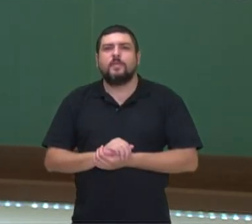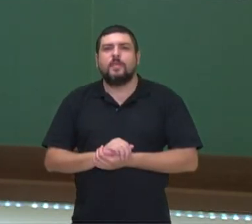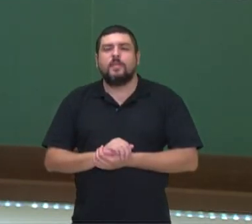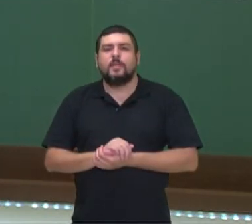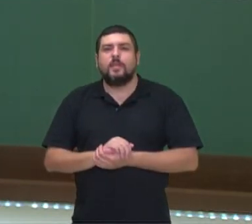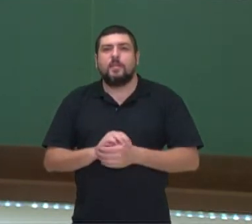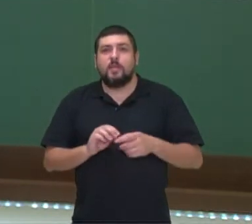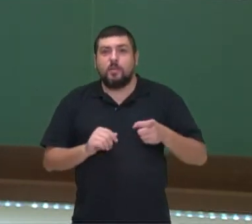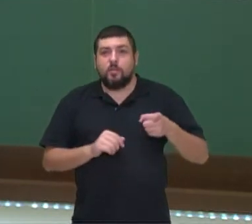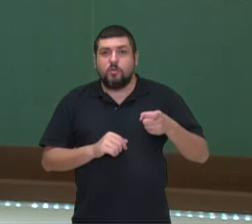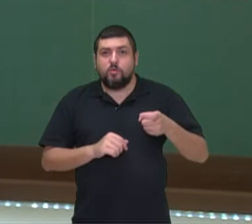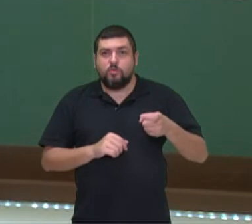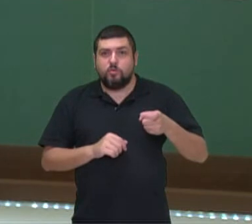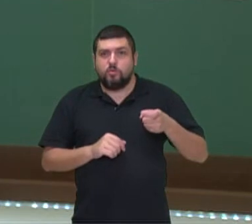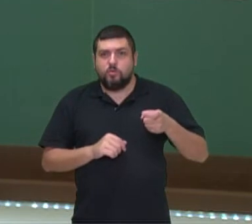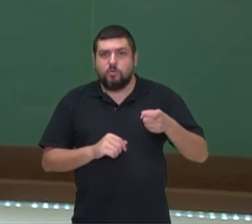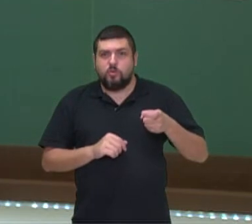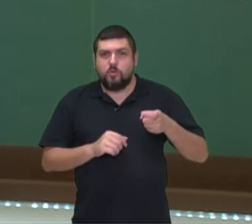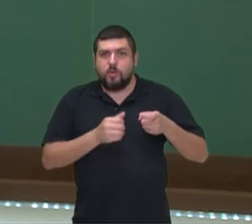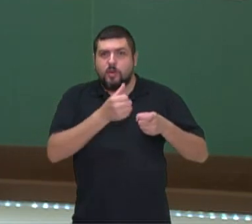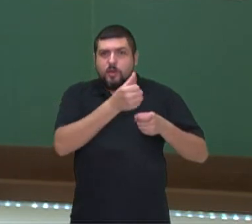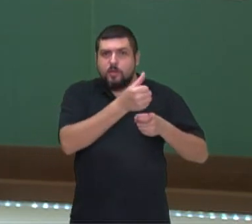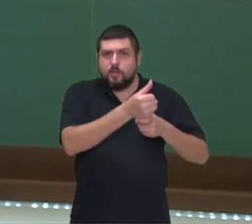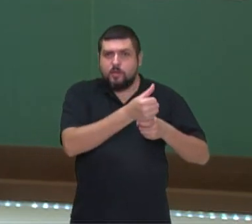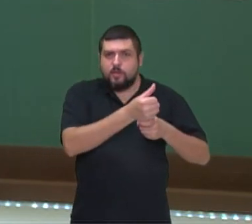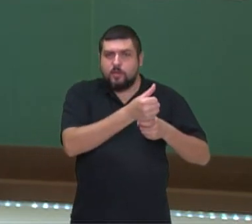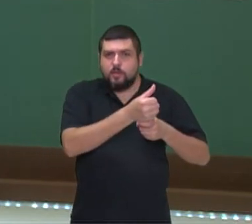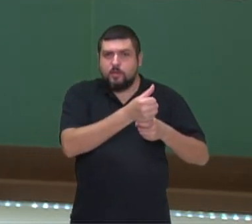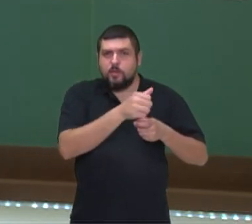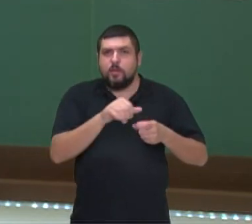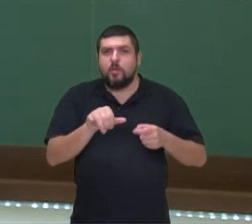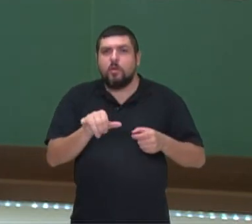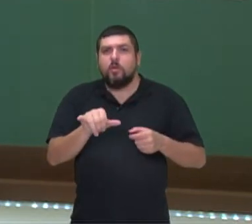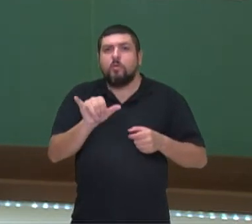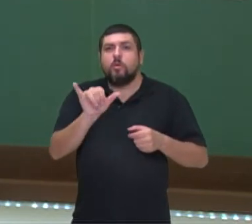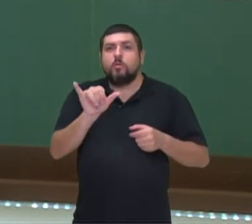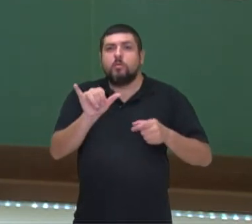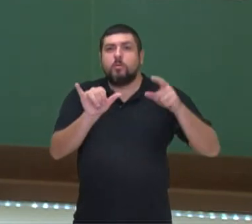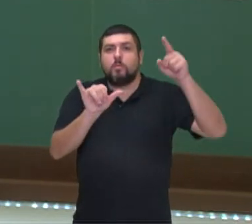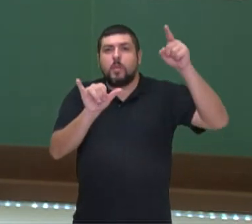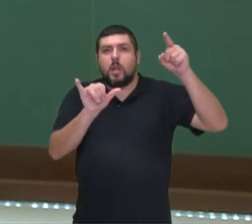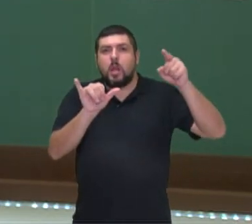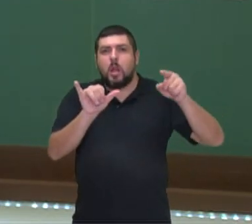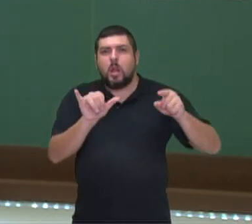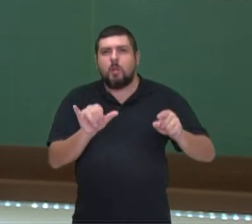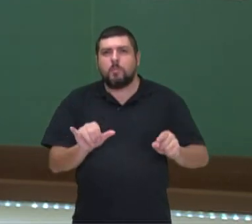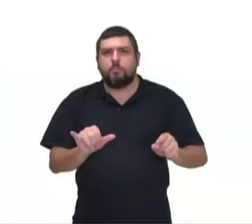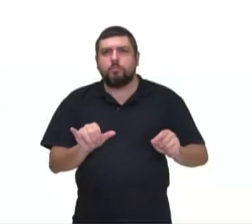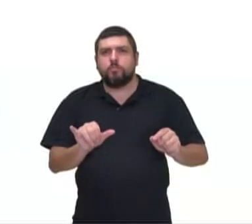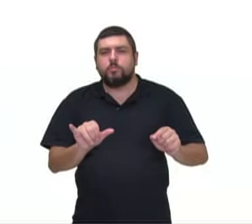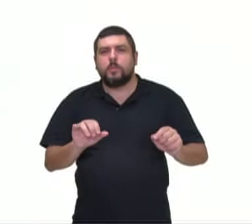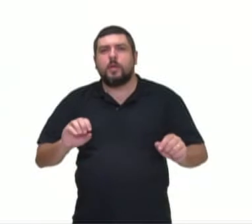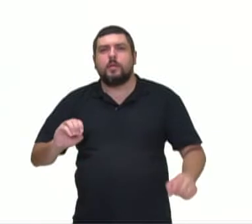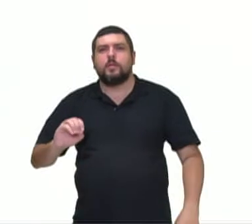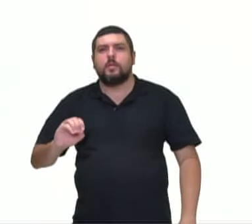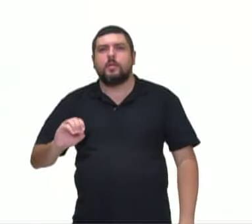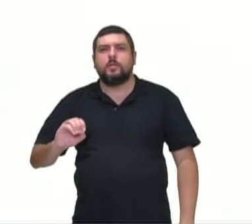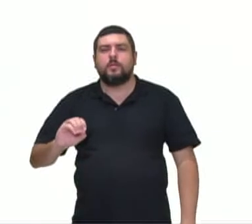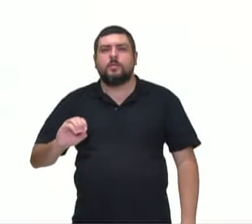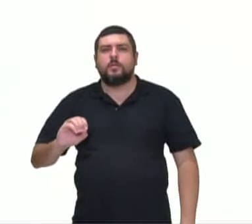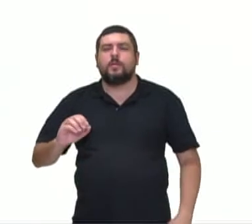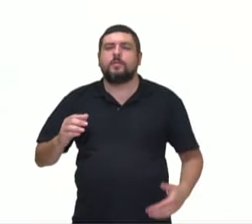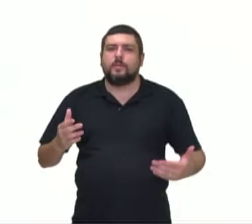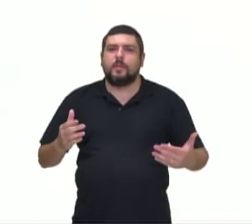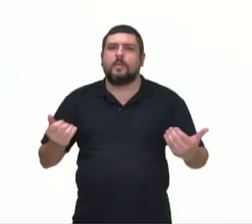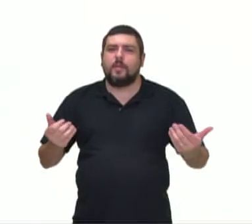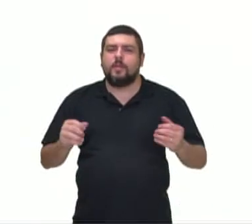x é 6, o y é 0. Então, esse pontinho aqui no plano cartesiano, né, tem esse valor aqui,